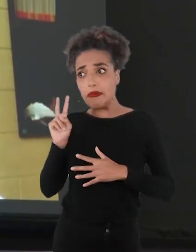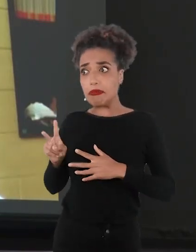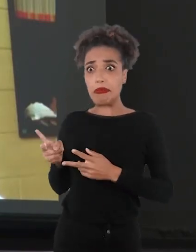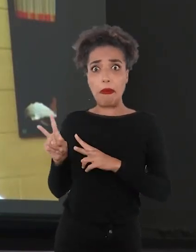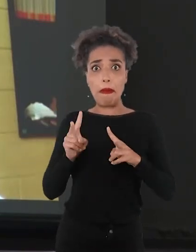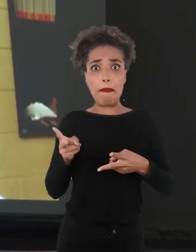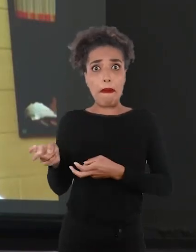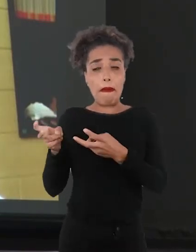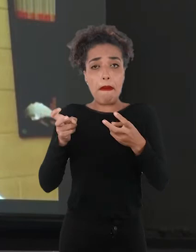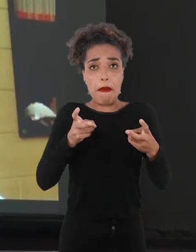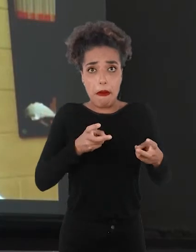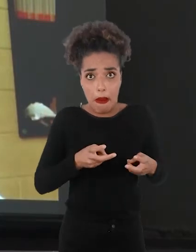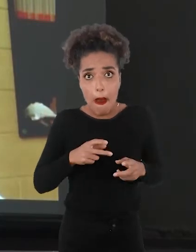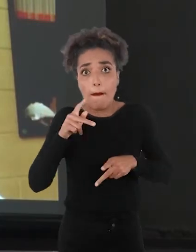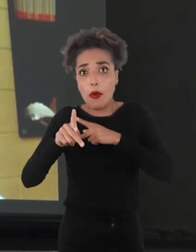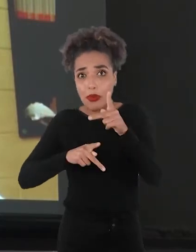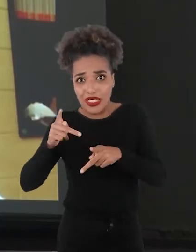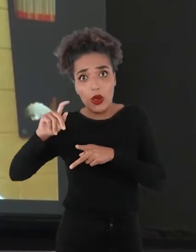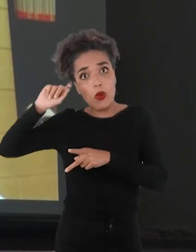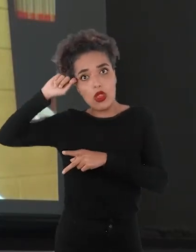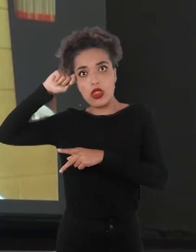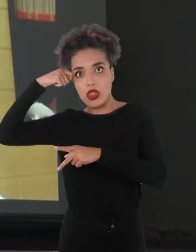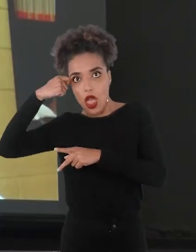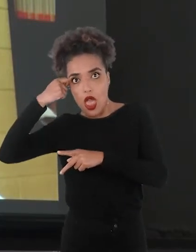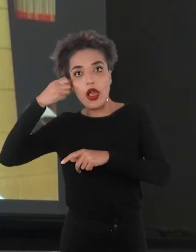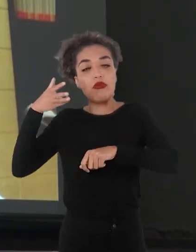que a participação da população negra